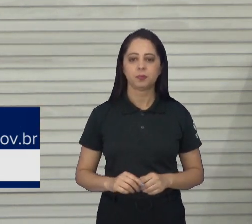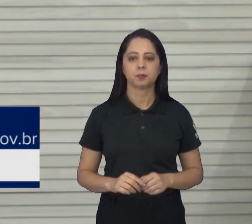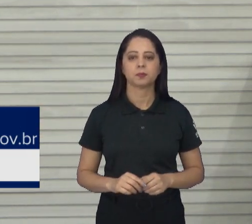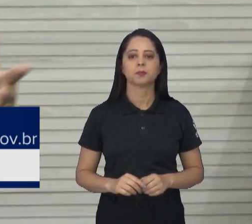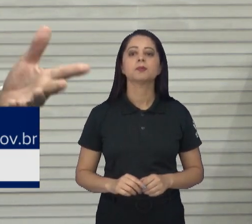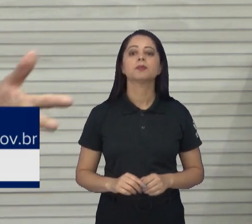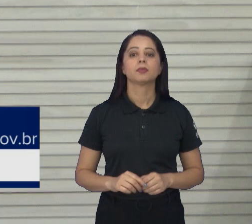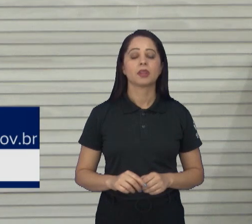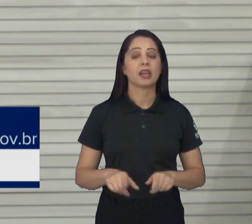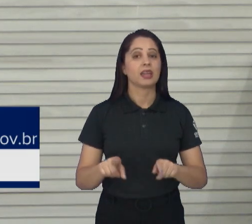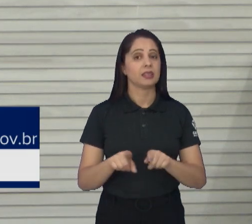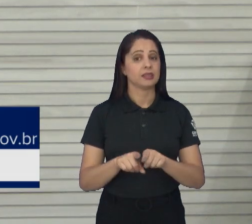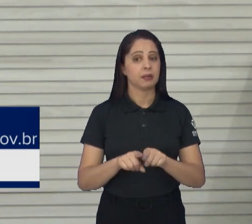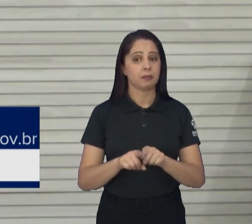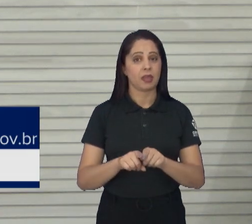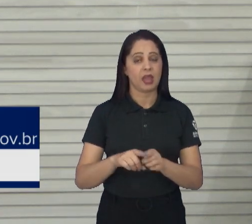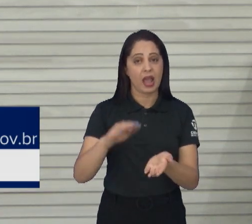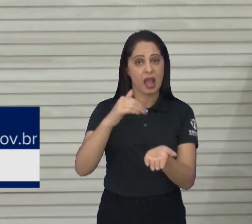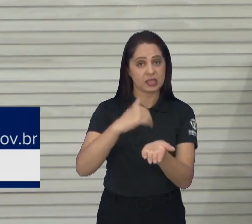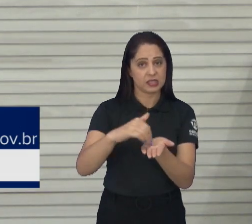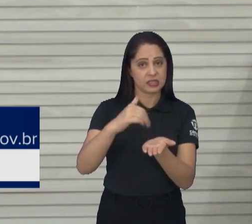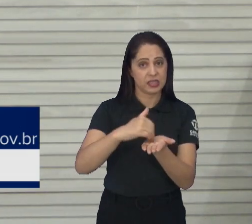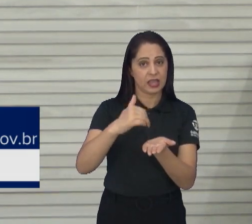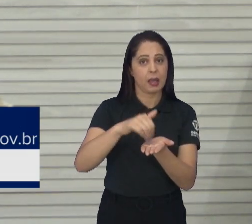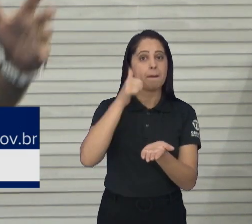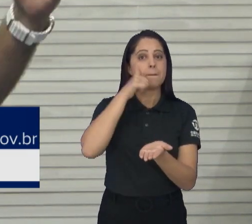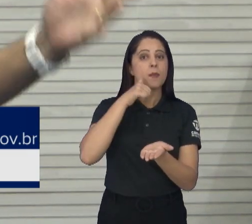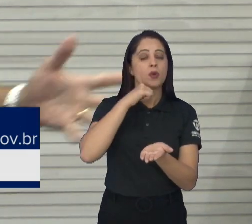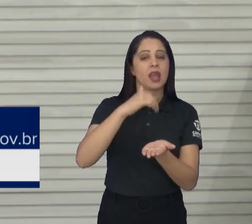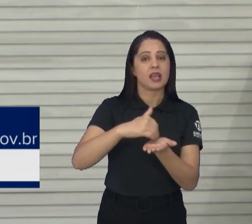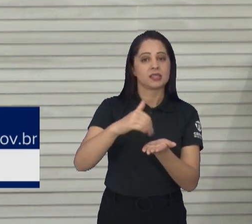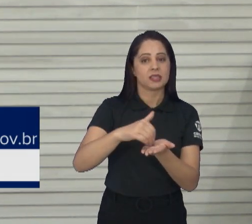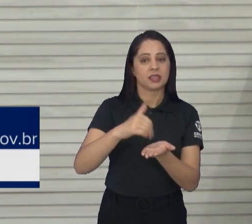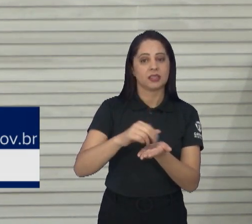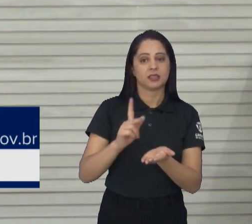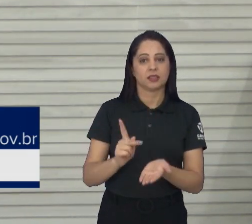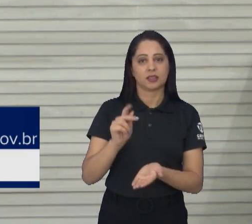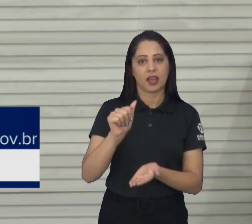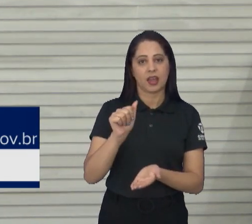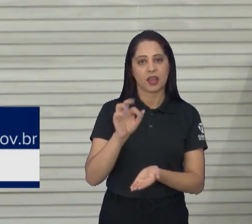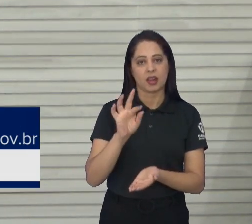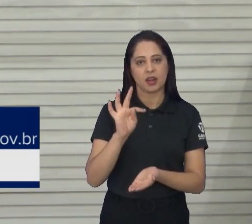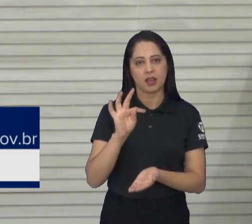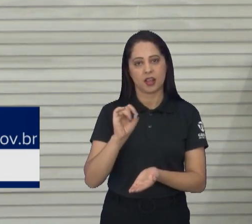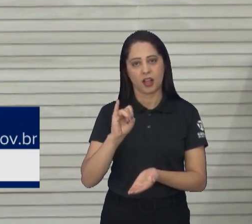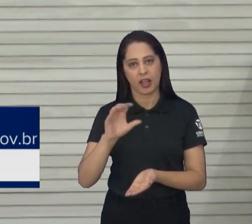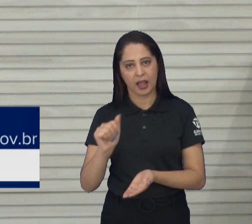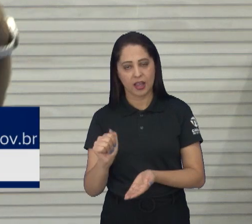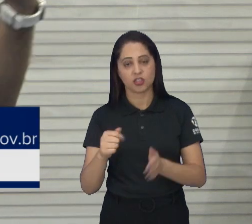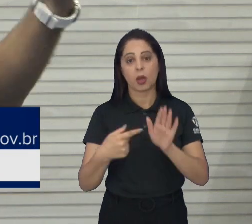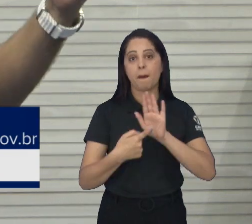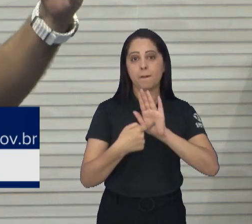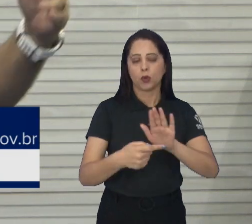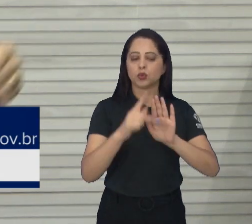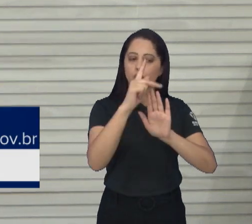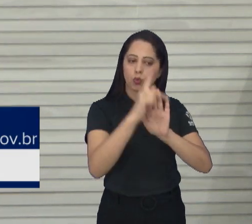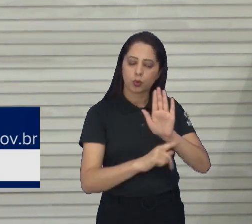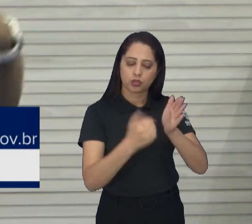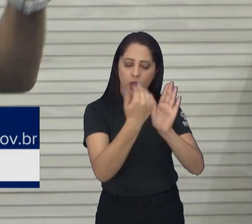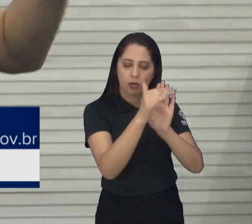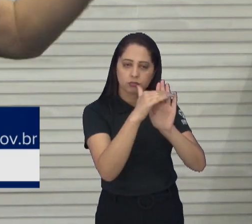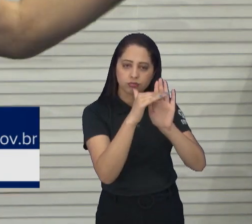Né? Tivemos aqui a presença da secretária de esporte, que fez a apresentação do plano decenal,